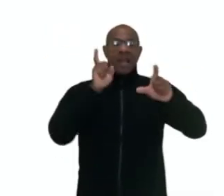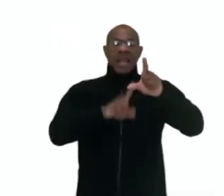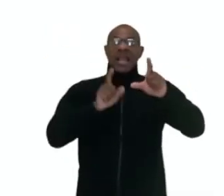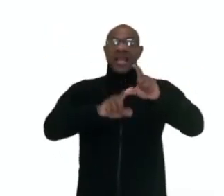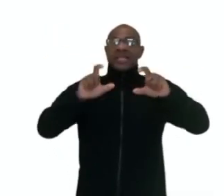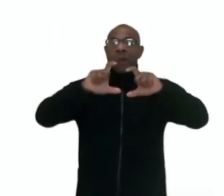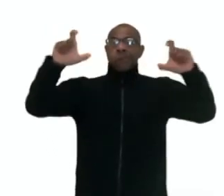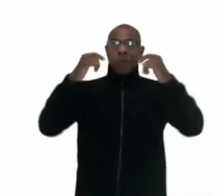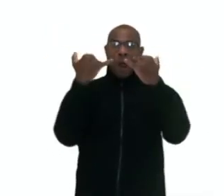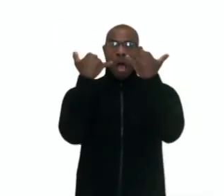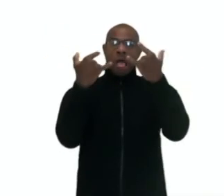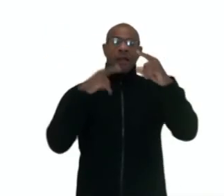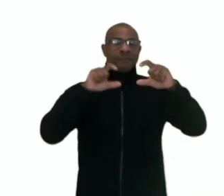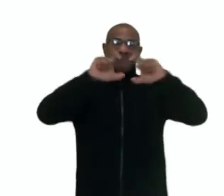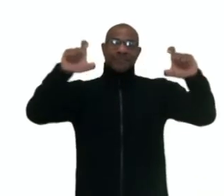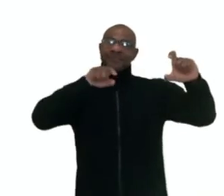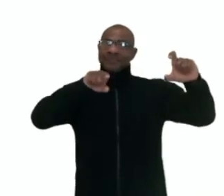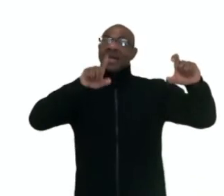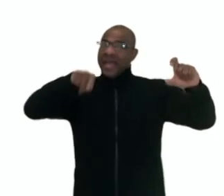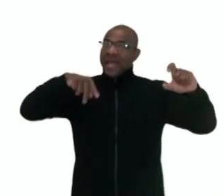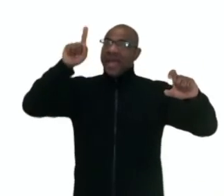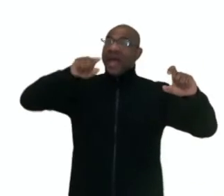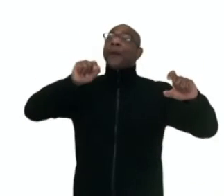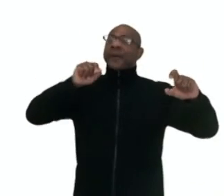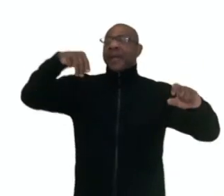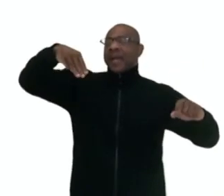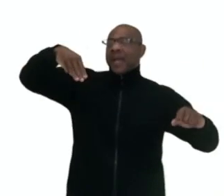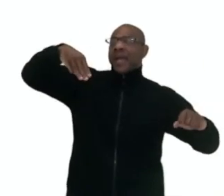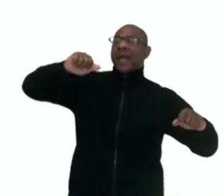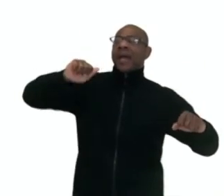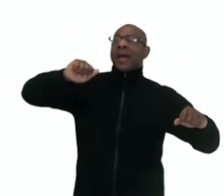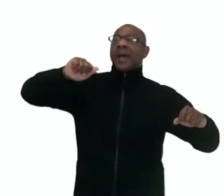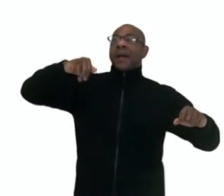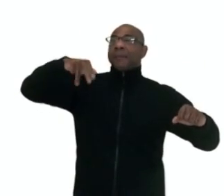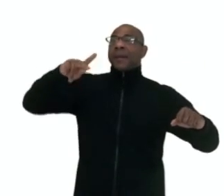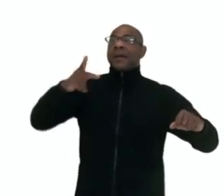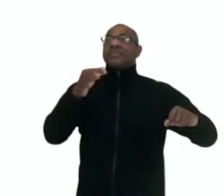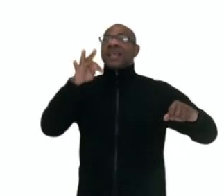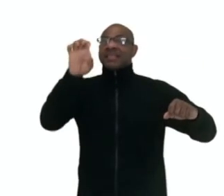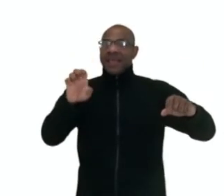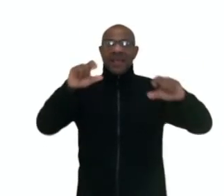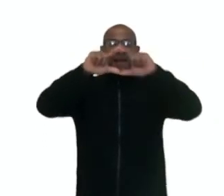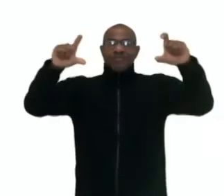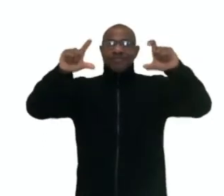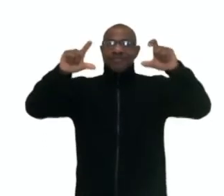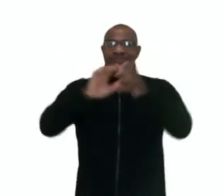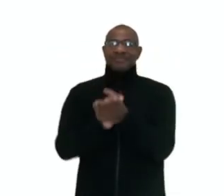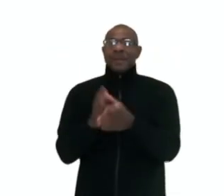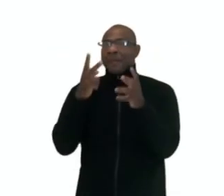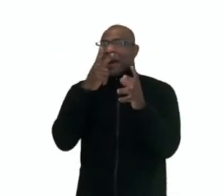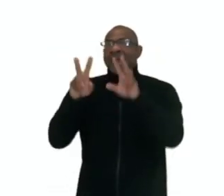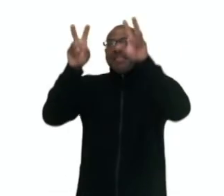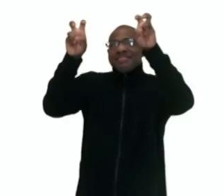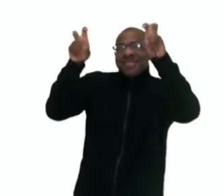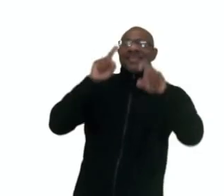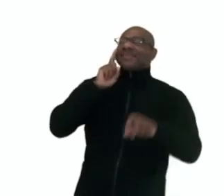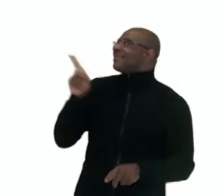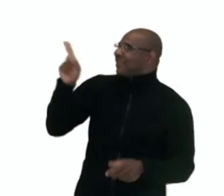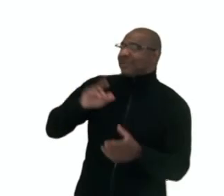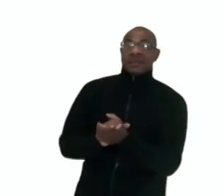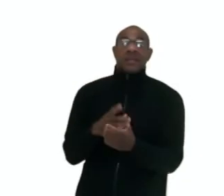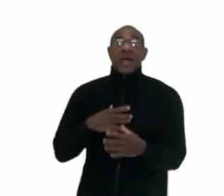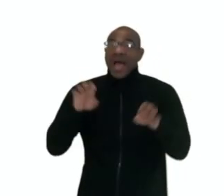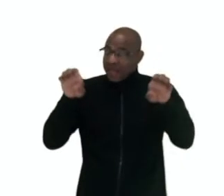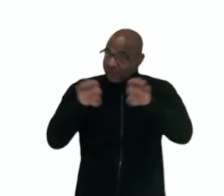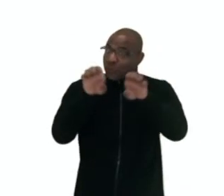letras chamativas, justamente para cativar o leitor. Então, quando eu estou falando da estrutura da notícia,